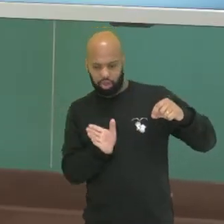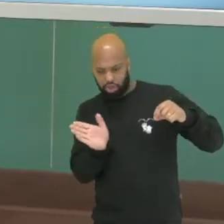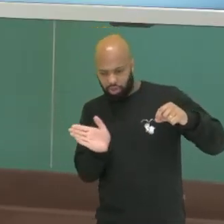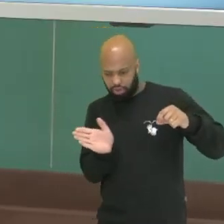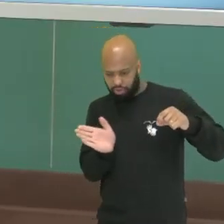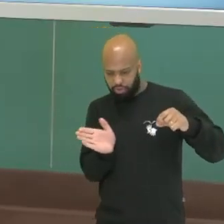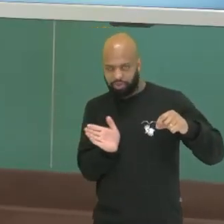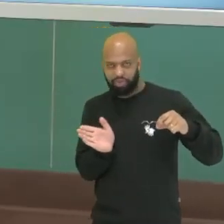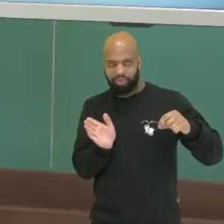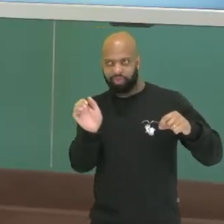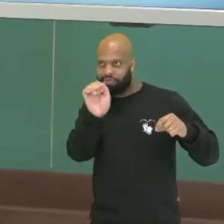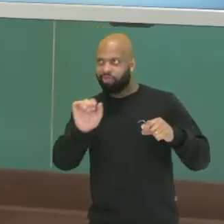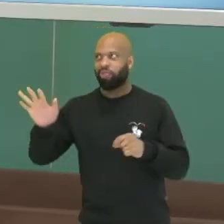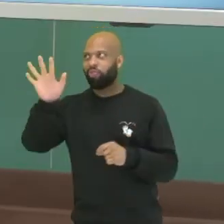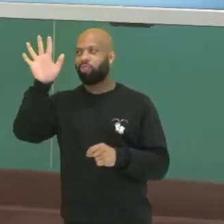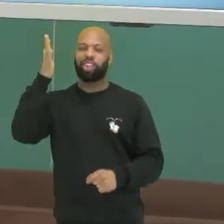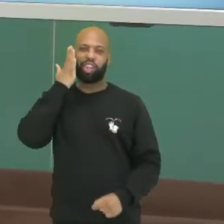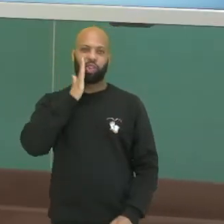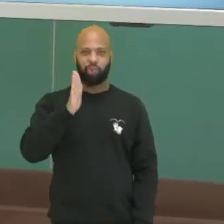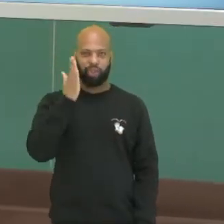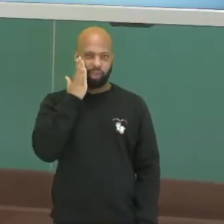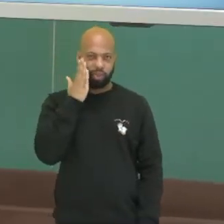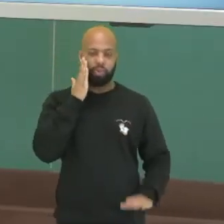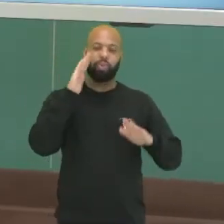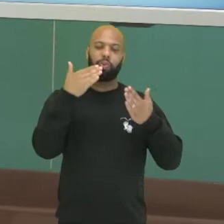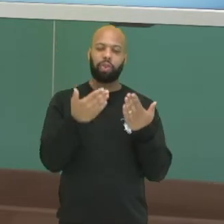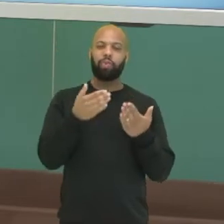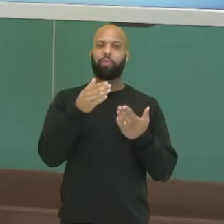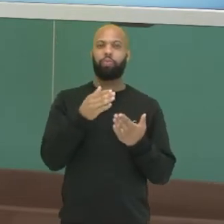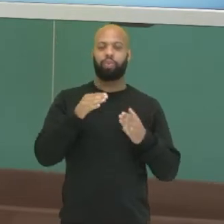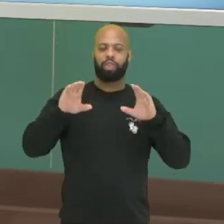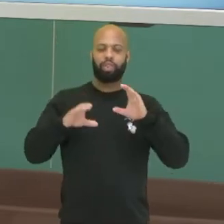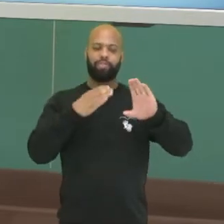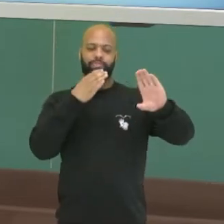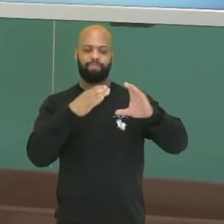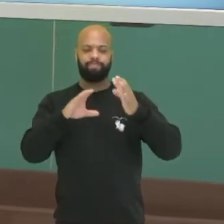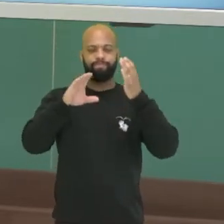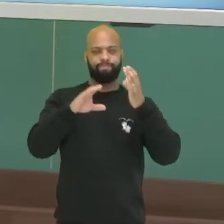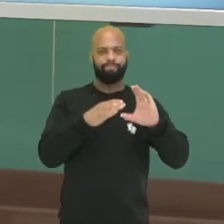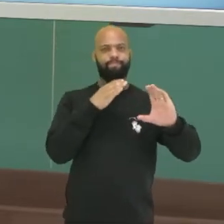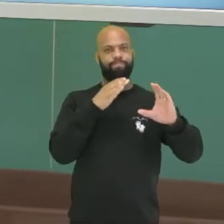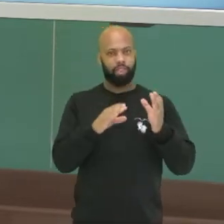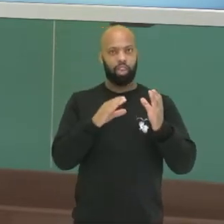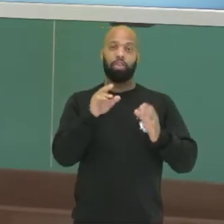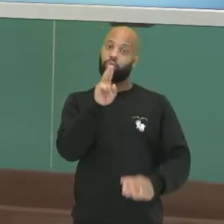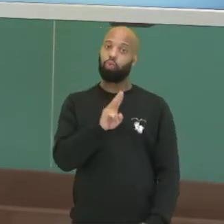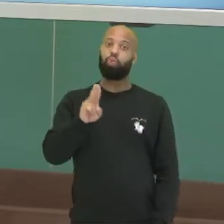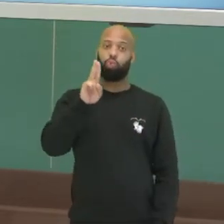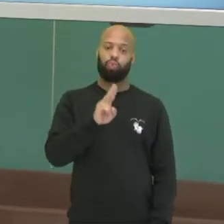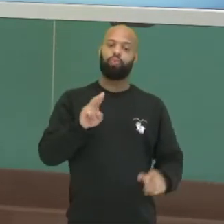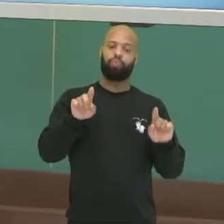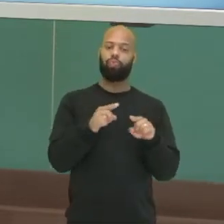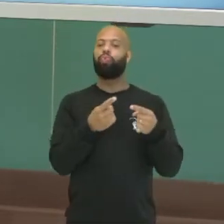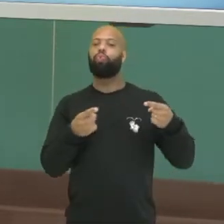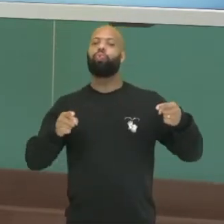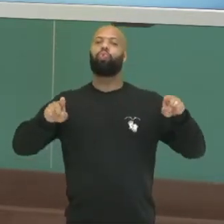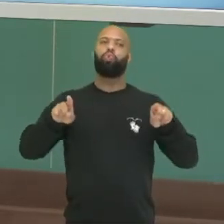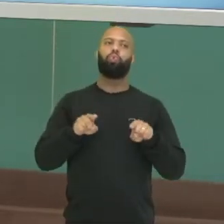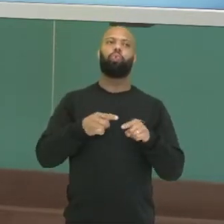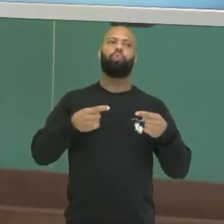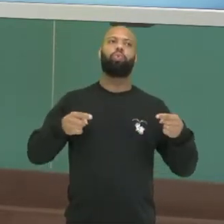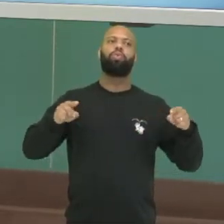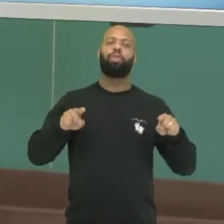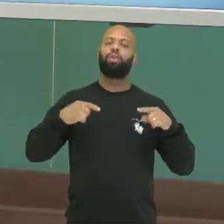uma história com emoção, nós vamos utilizar a música como um recurso